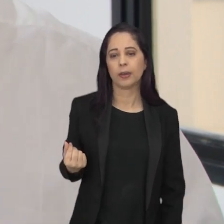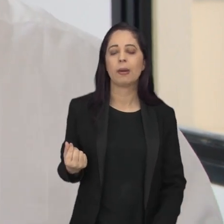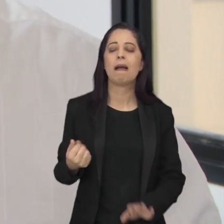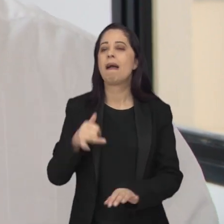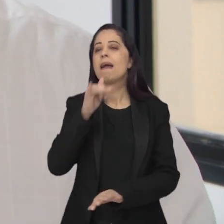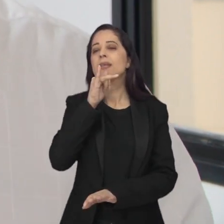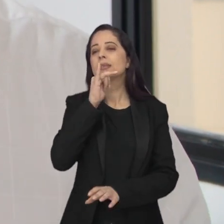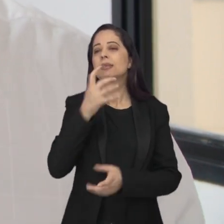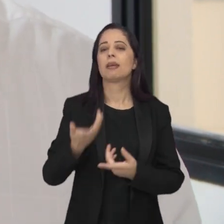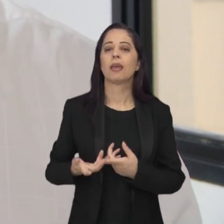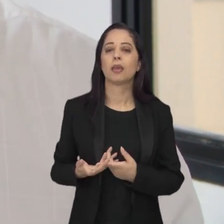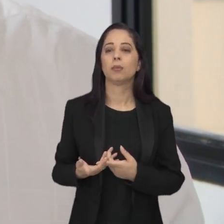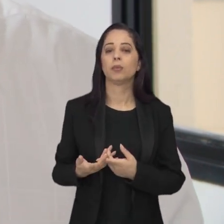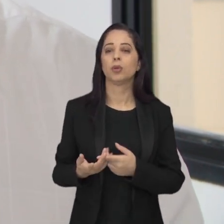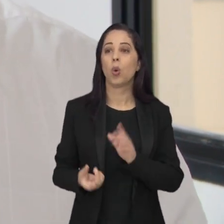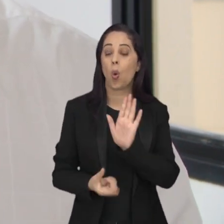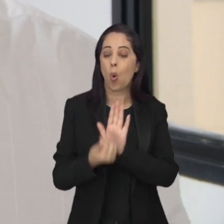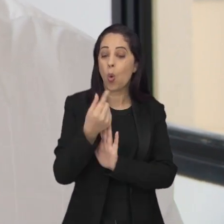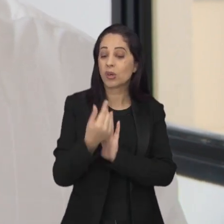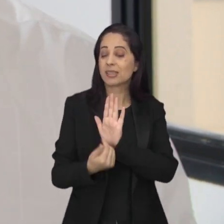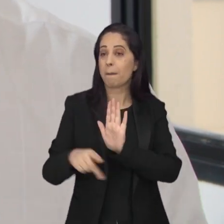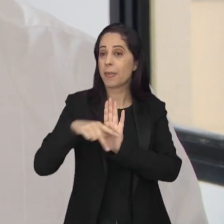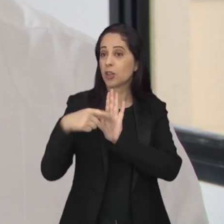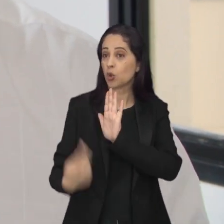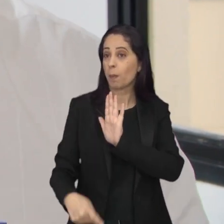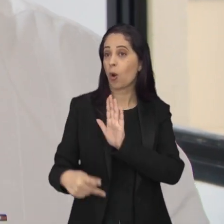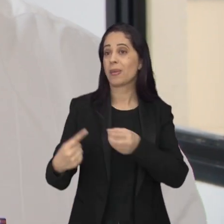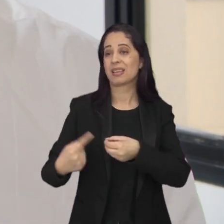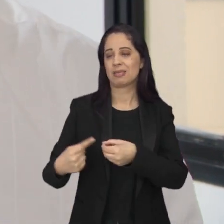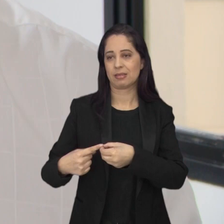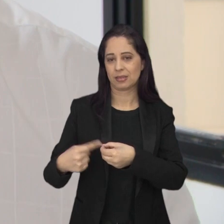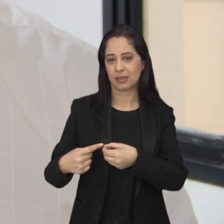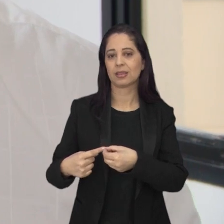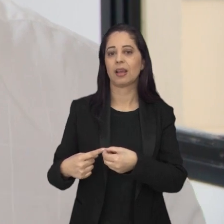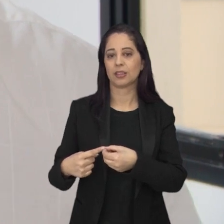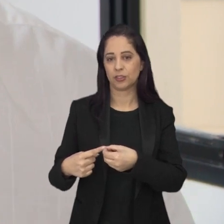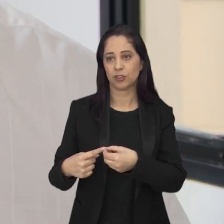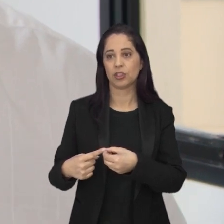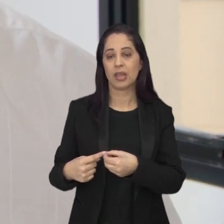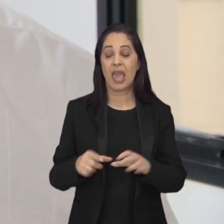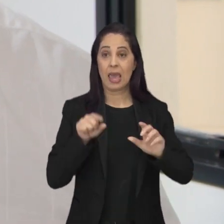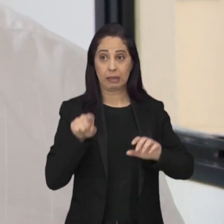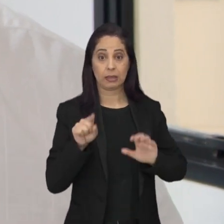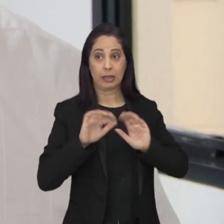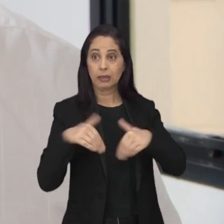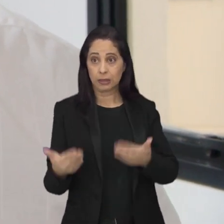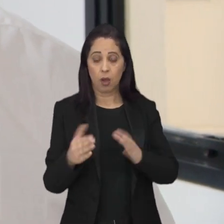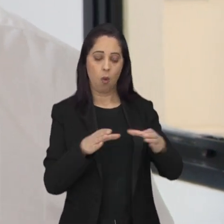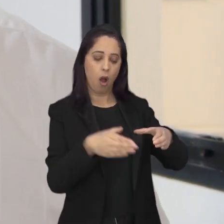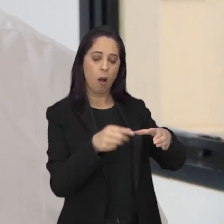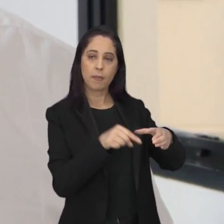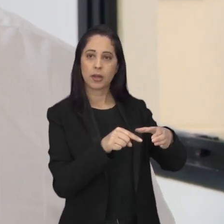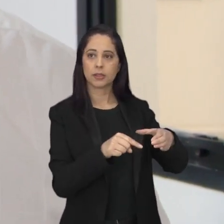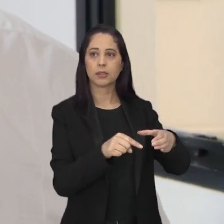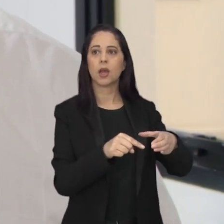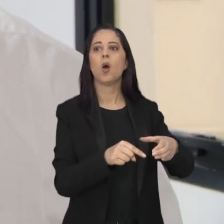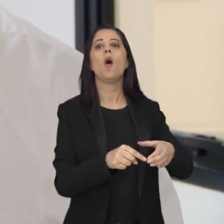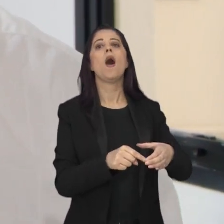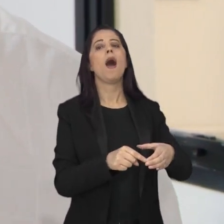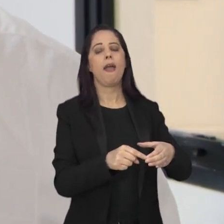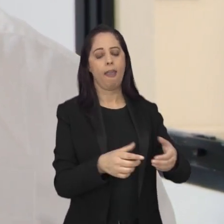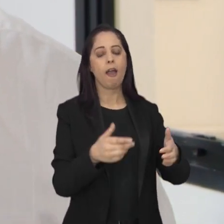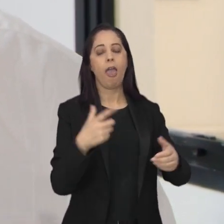exemplo, algo que vai tratar de orçamento do município, principalmente a Comissão de Economia tem por dever dar